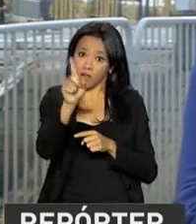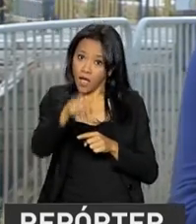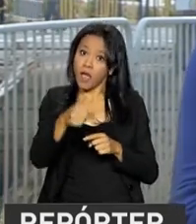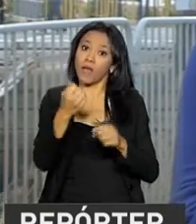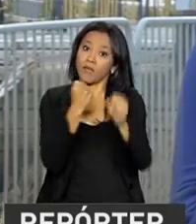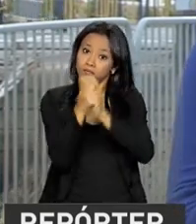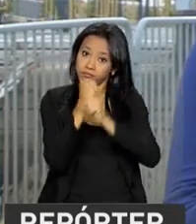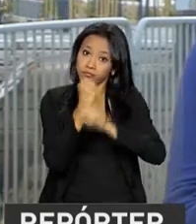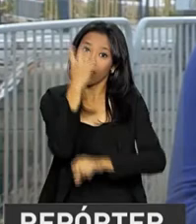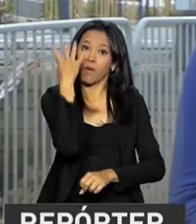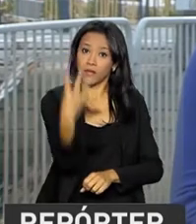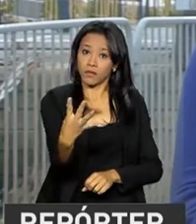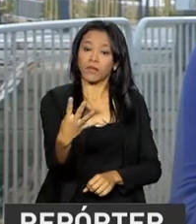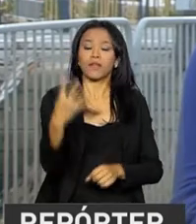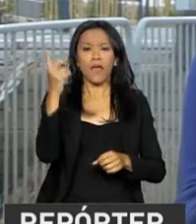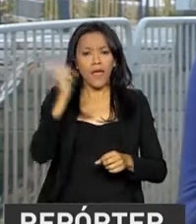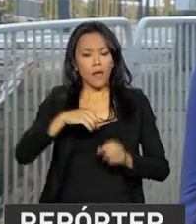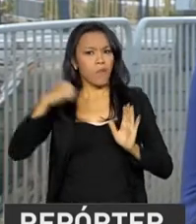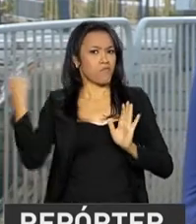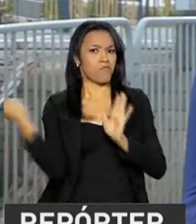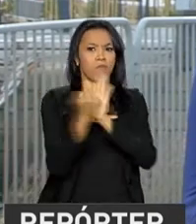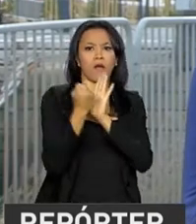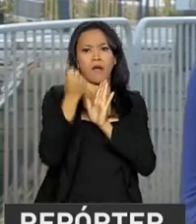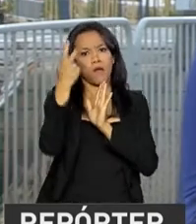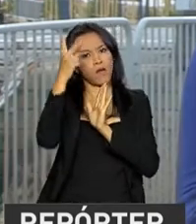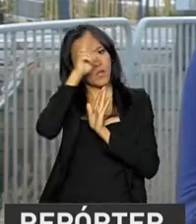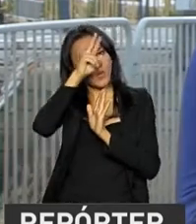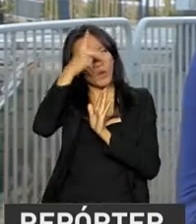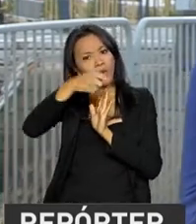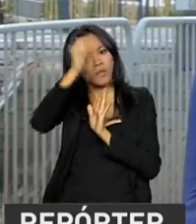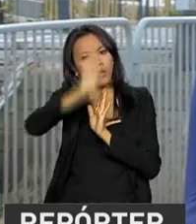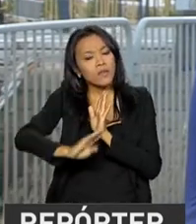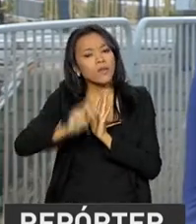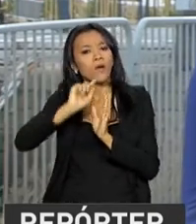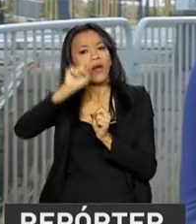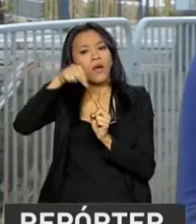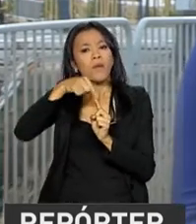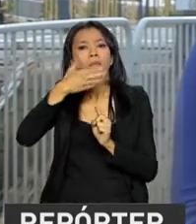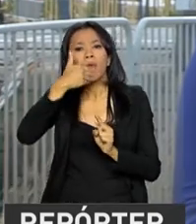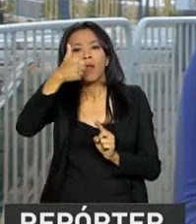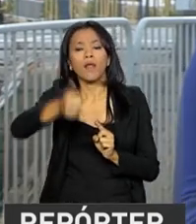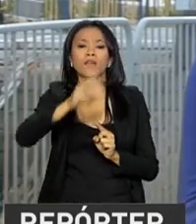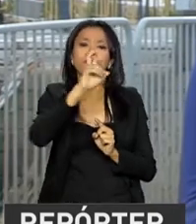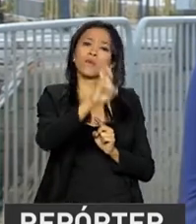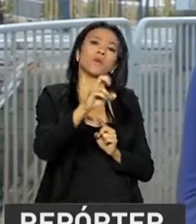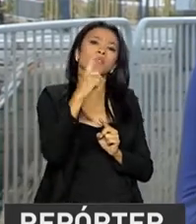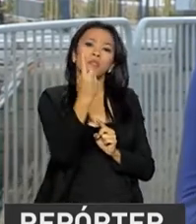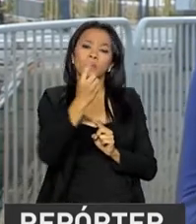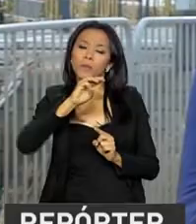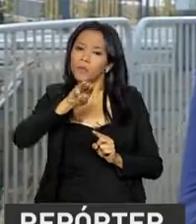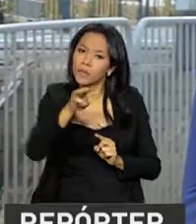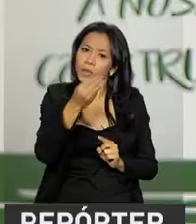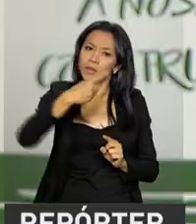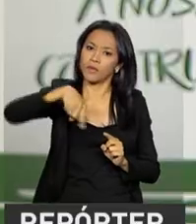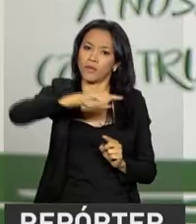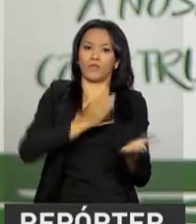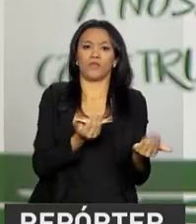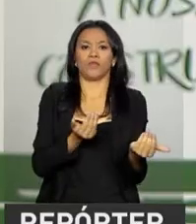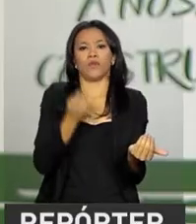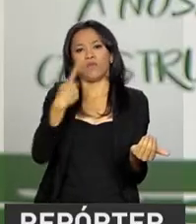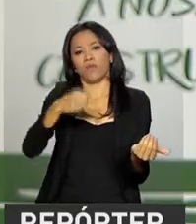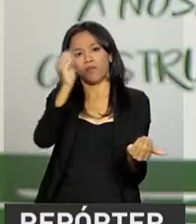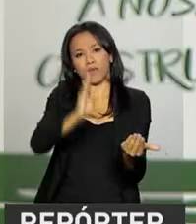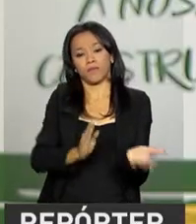é um marco na história do país e deve ajudar a melhorar a vida dos 51 milhões de jovens brasileiros. É o